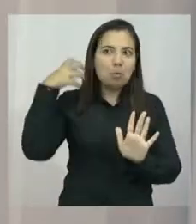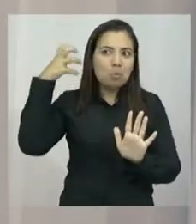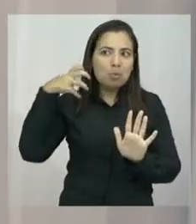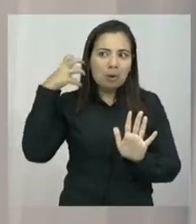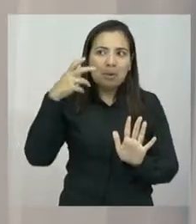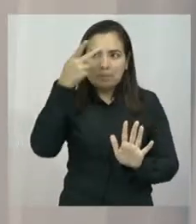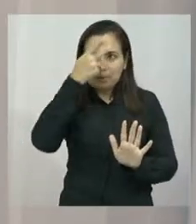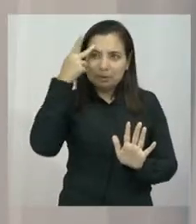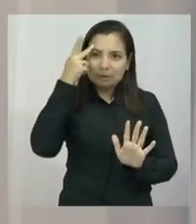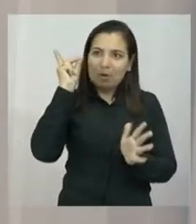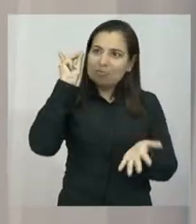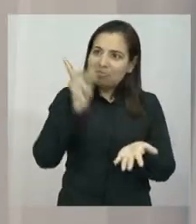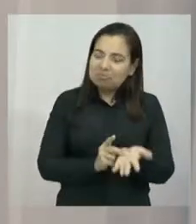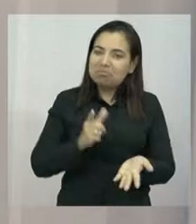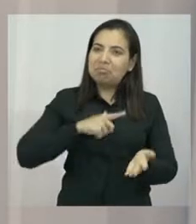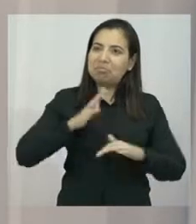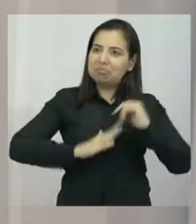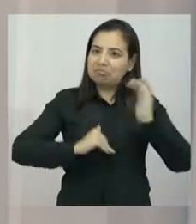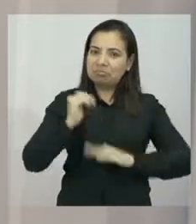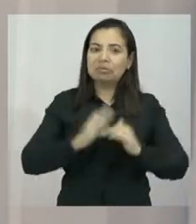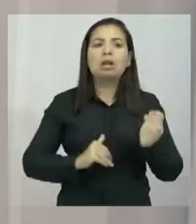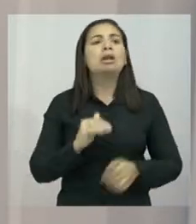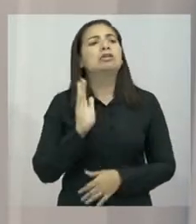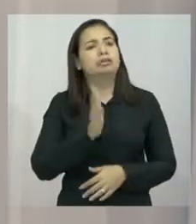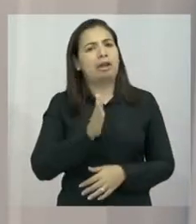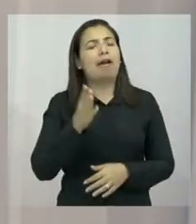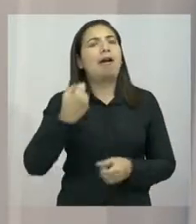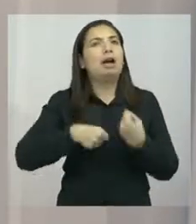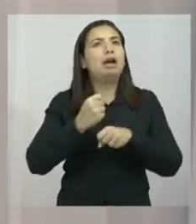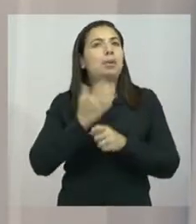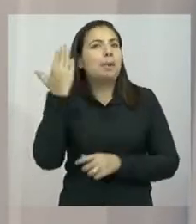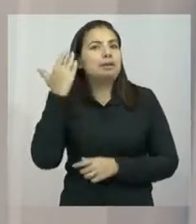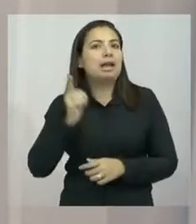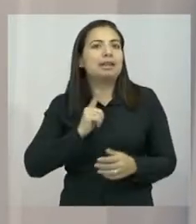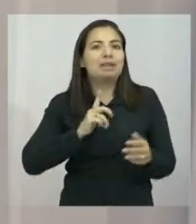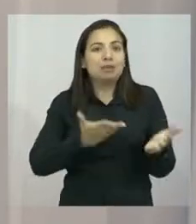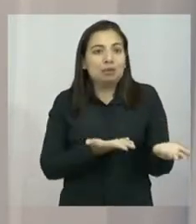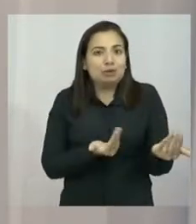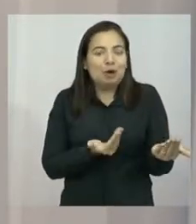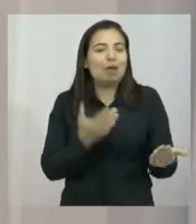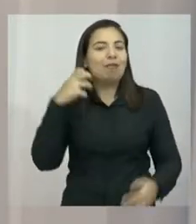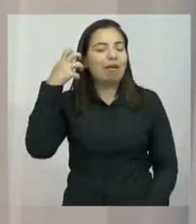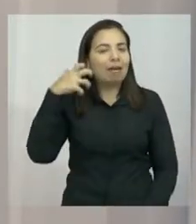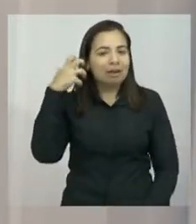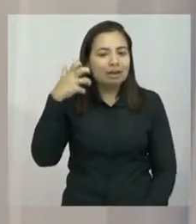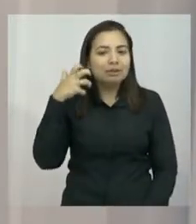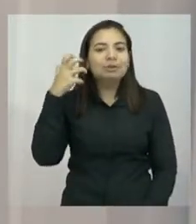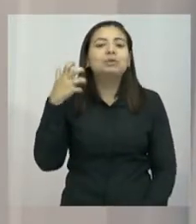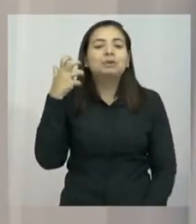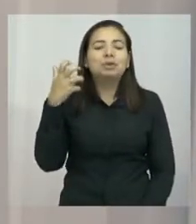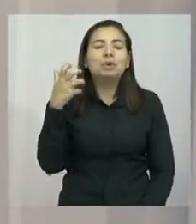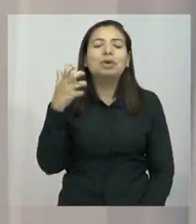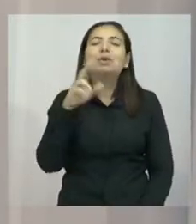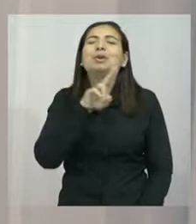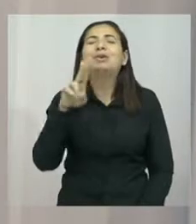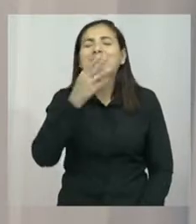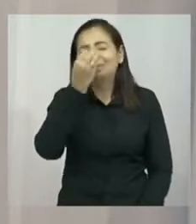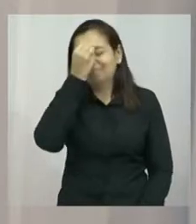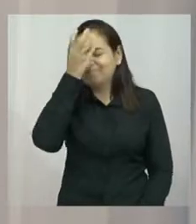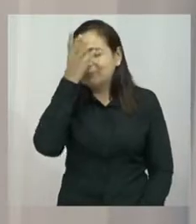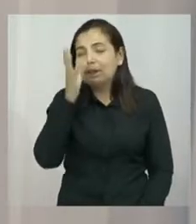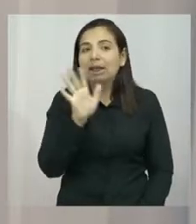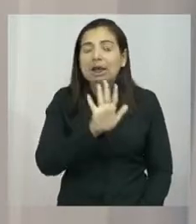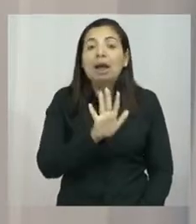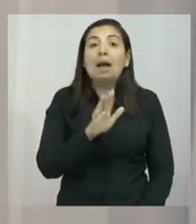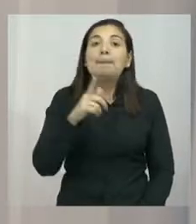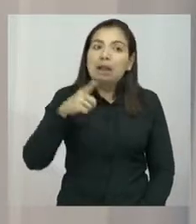já jovens que já... Ano passado, uma jovem esteve conosco, né? É, me fugiu da memória o nome dela, mas que ela também lançou